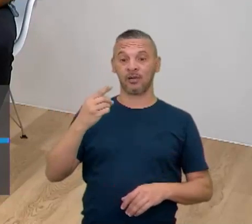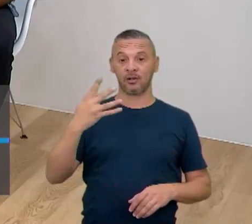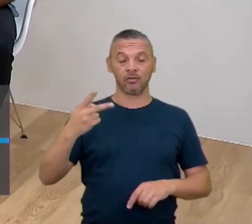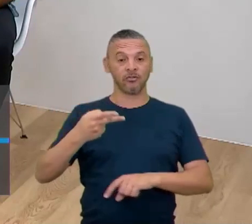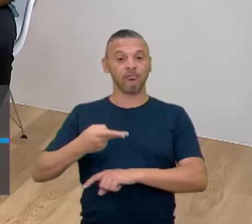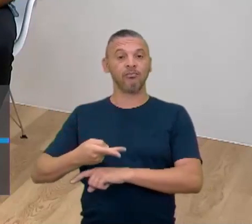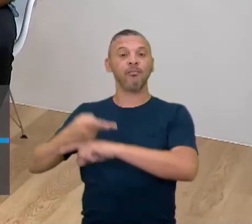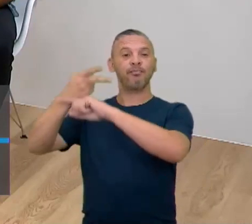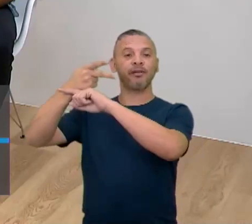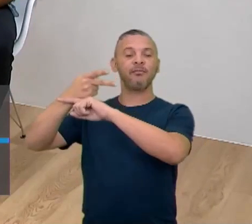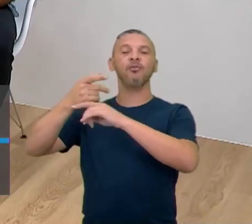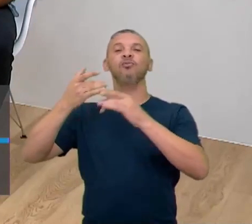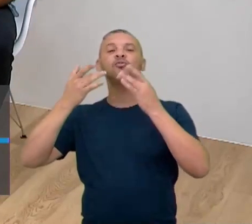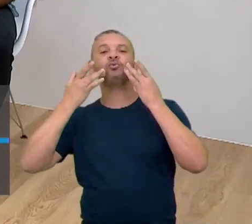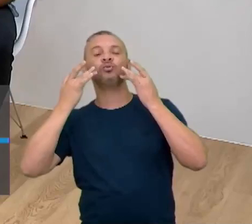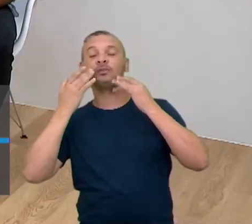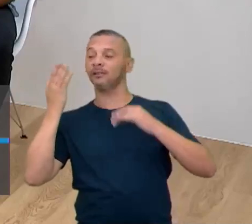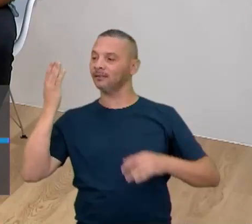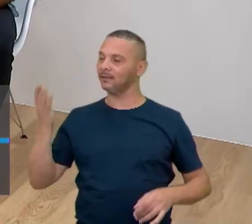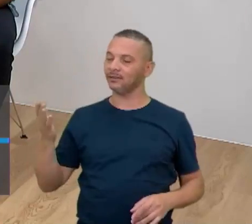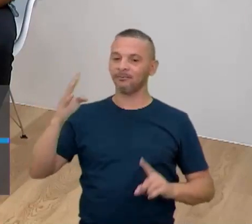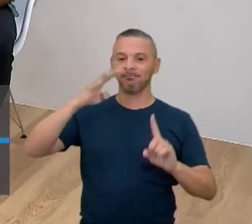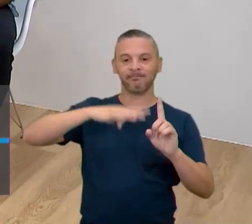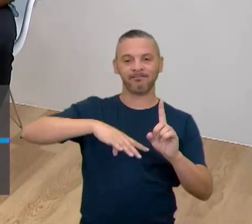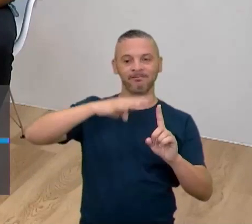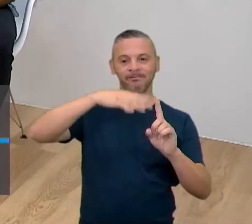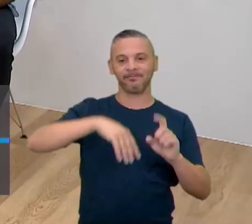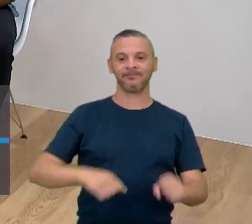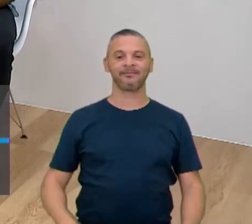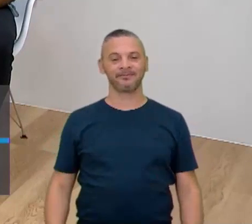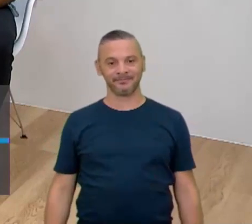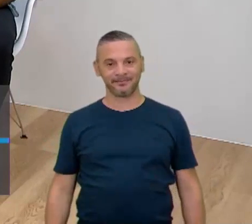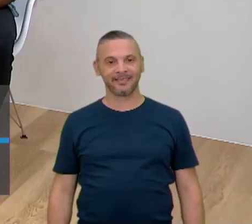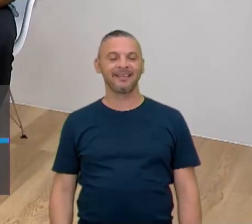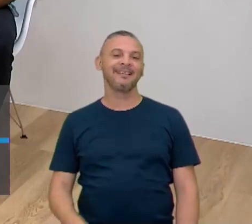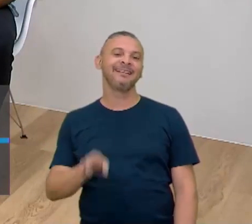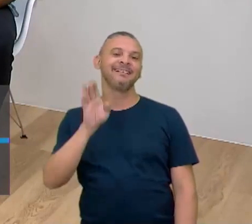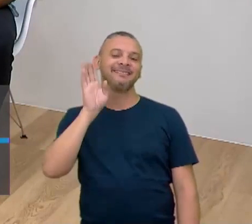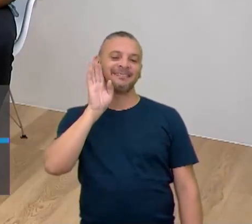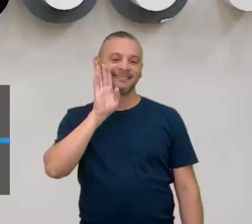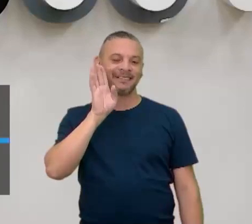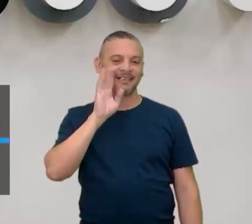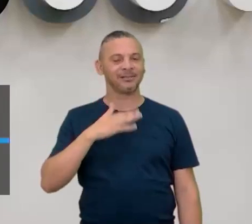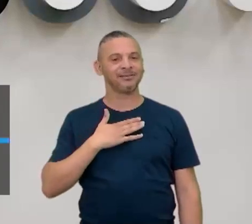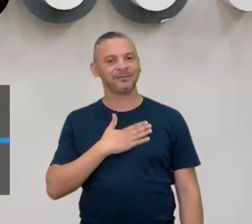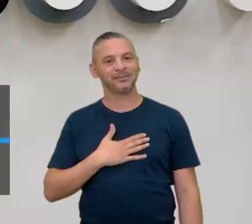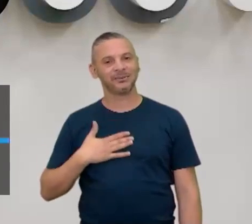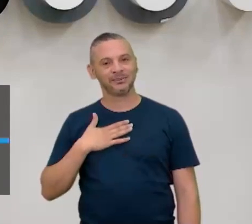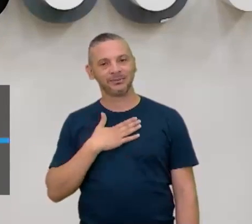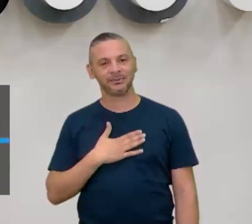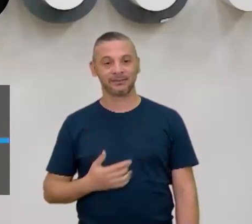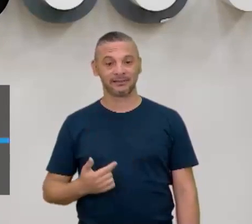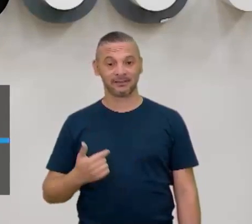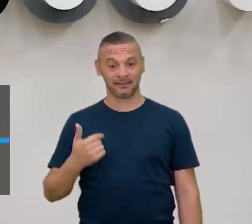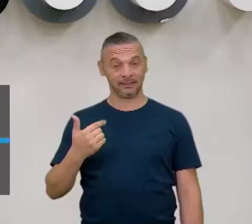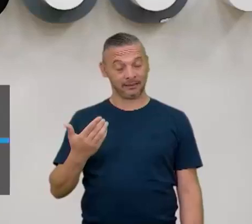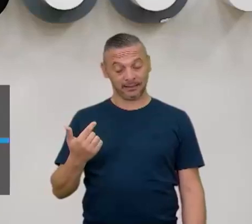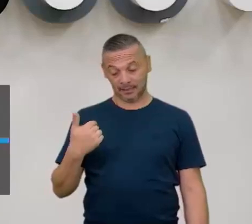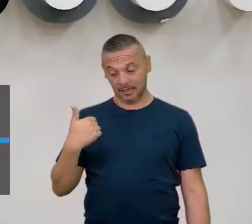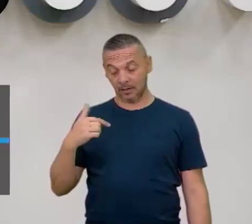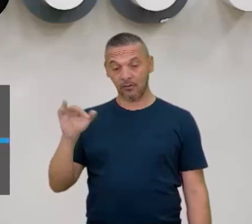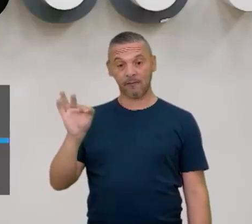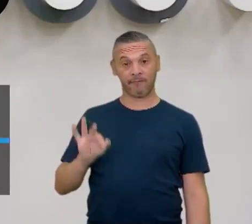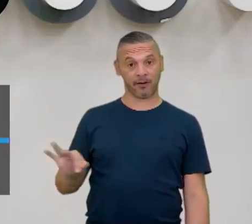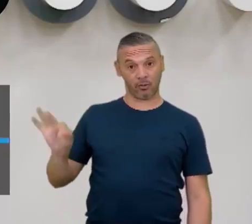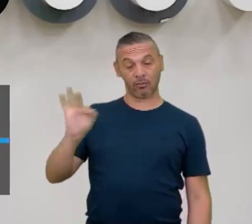mérito do teatro. Como foi receber esse prêmio? Foi muito legal, cara. Na verdade, eu fiz uma faculdade